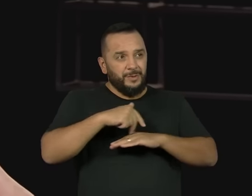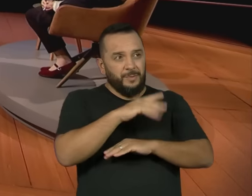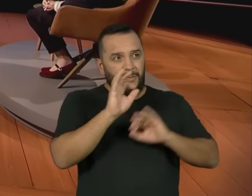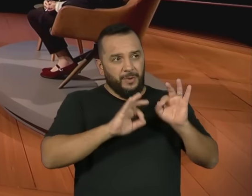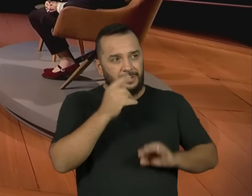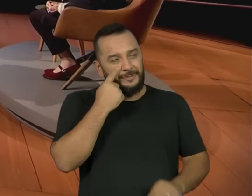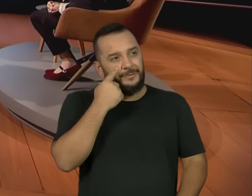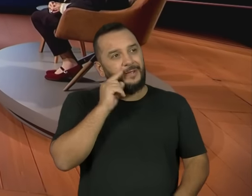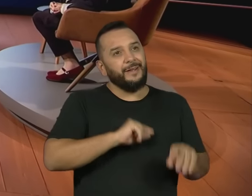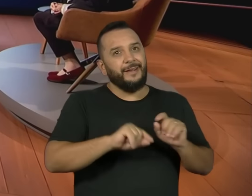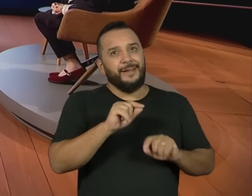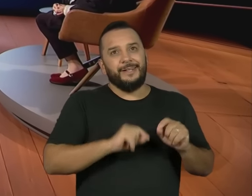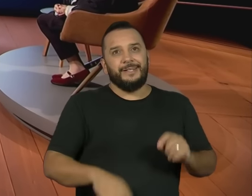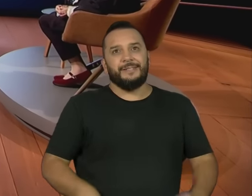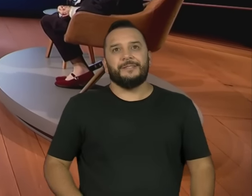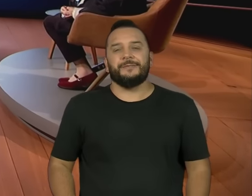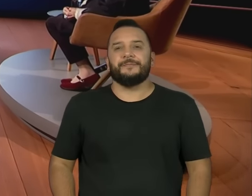é.